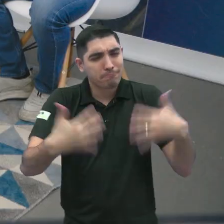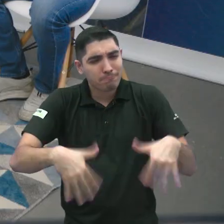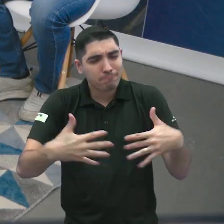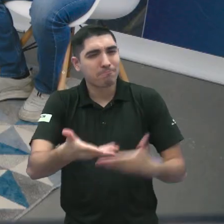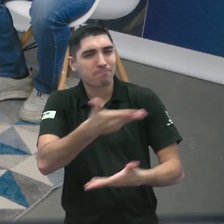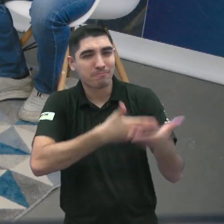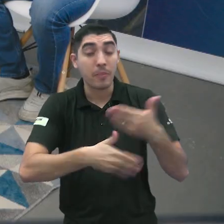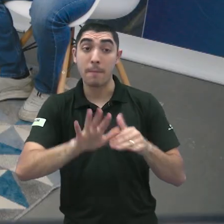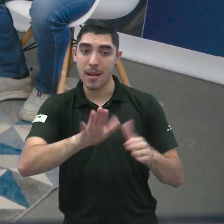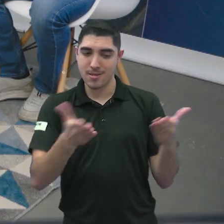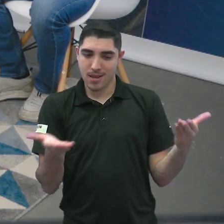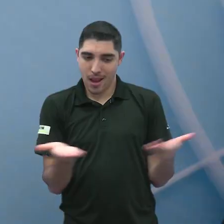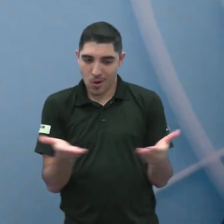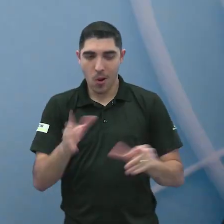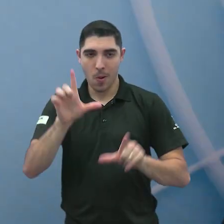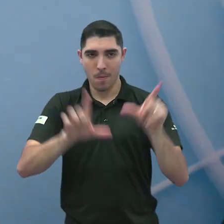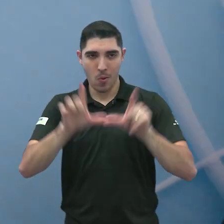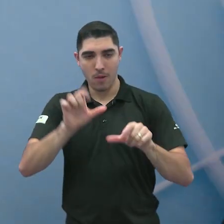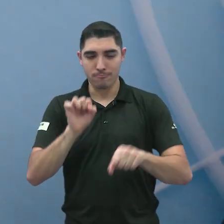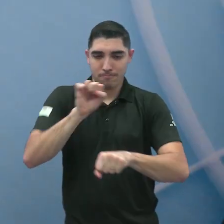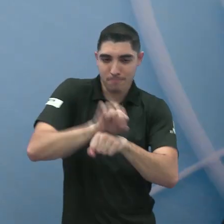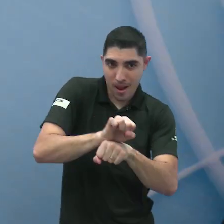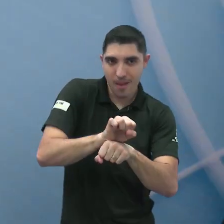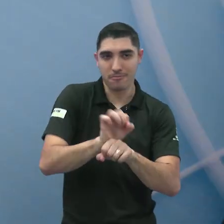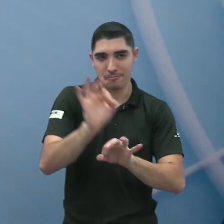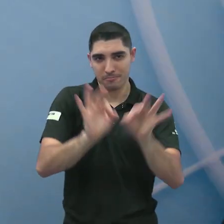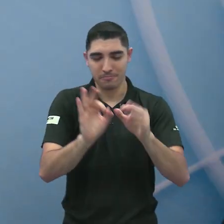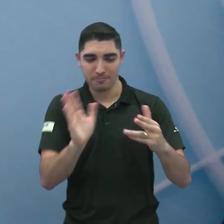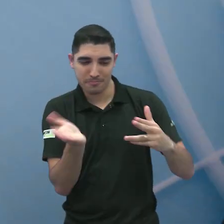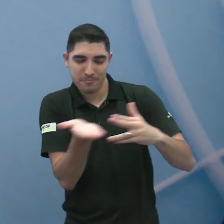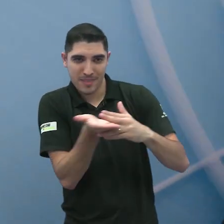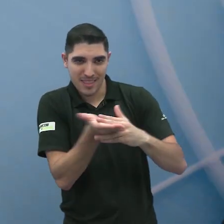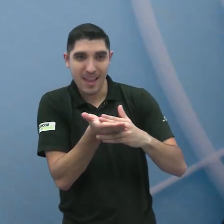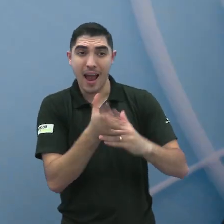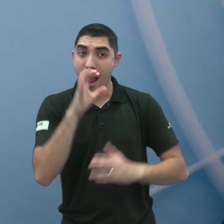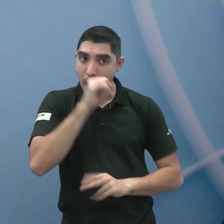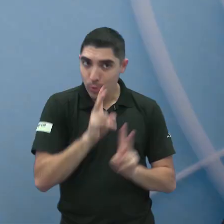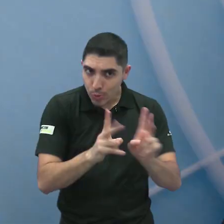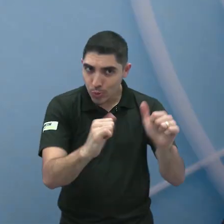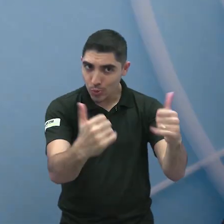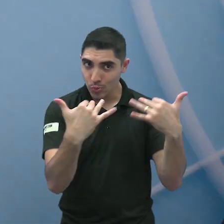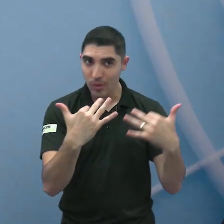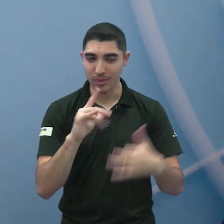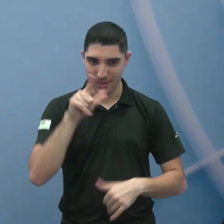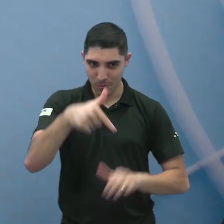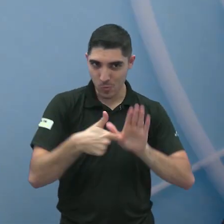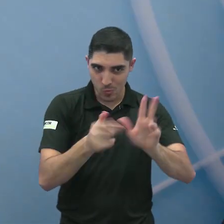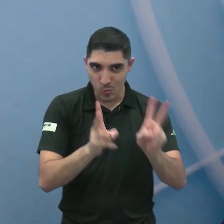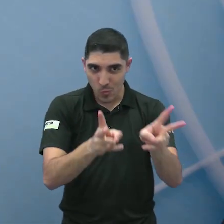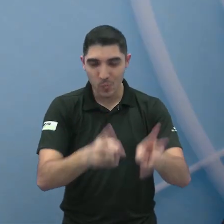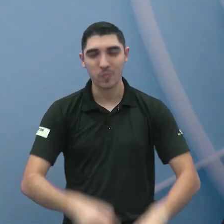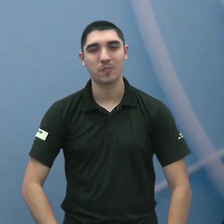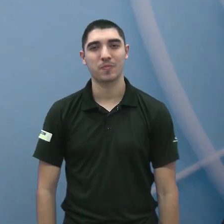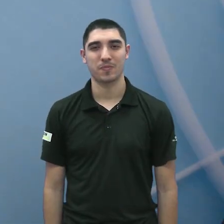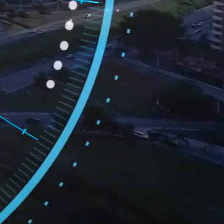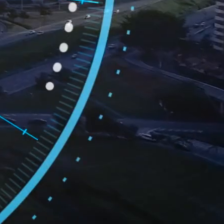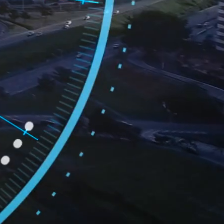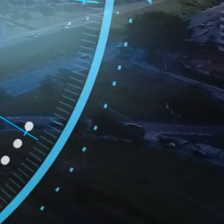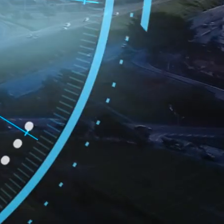assunto que está no nosso dia a dia, mas o Diálogo da Cidade faz a sua primeira pausa rapidinho. Fique com a gente que a gente volta